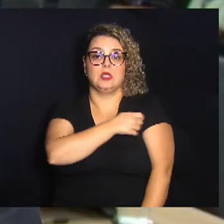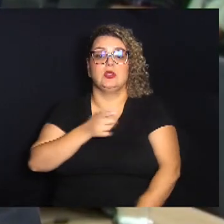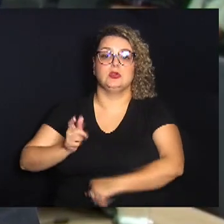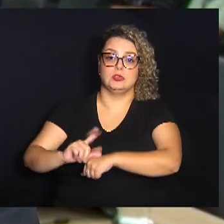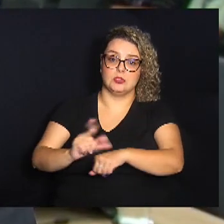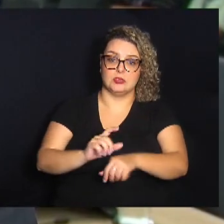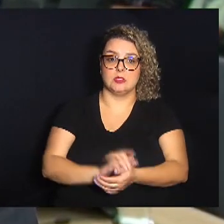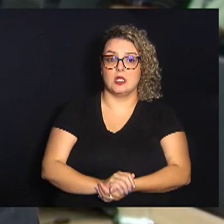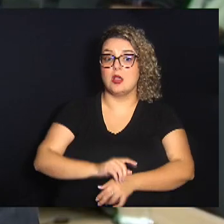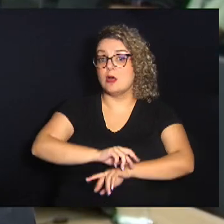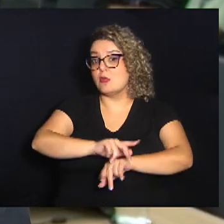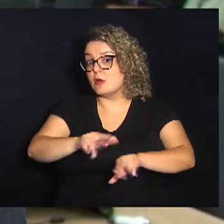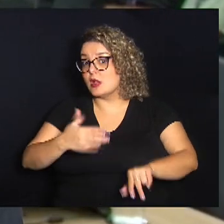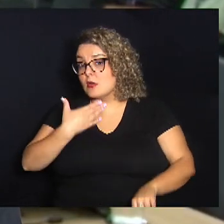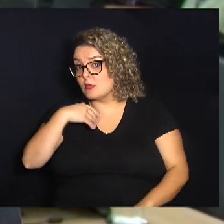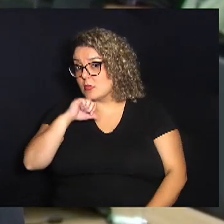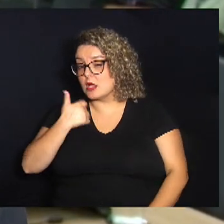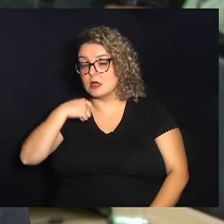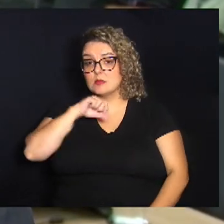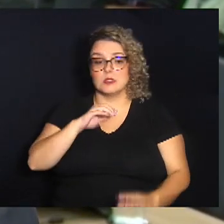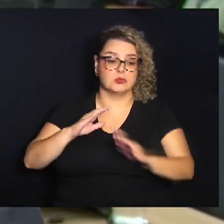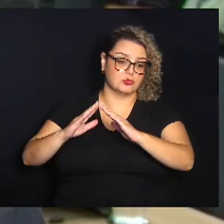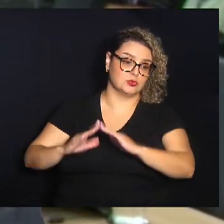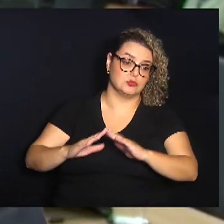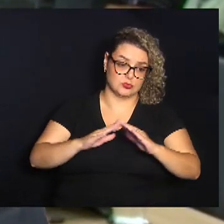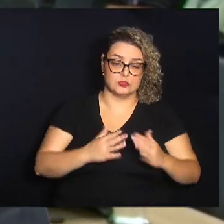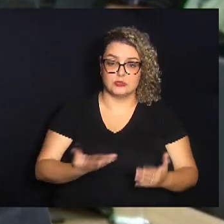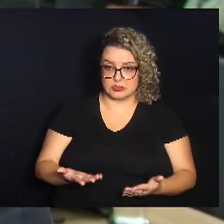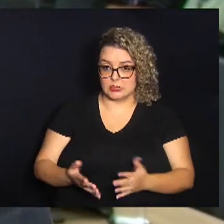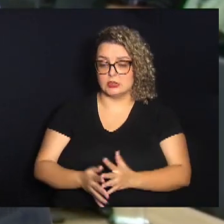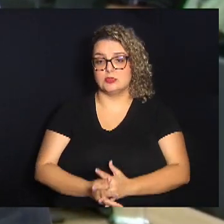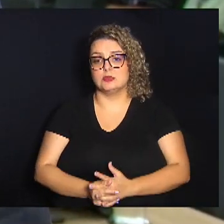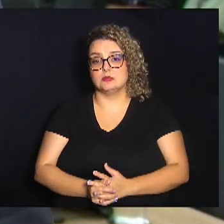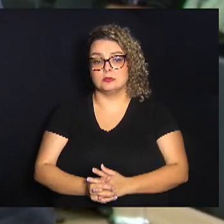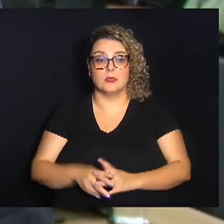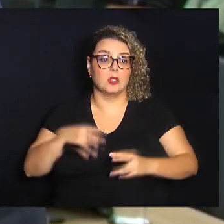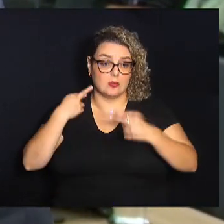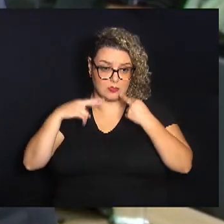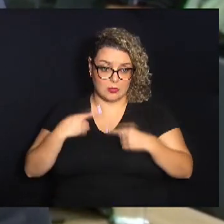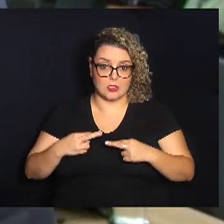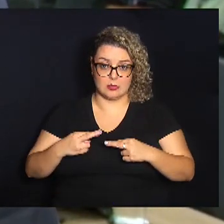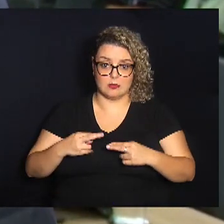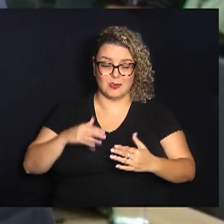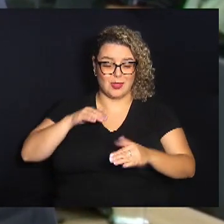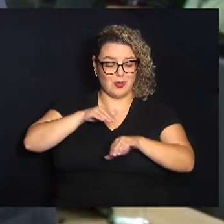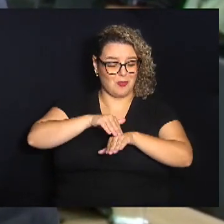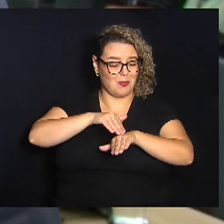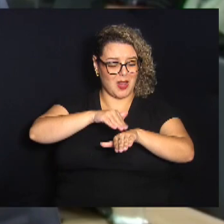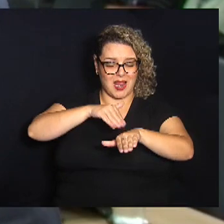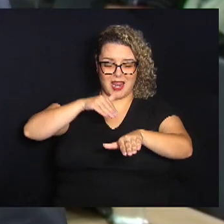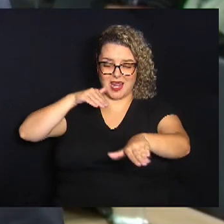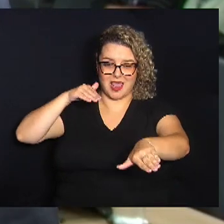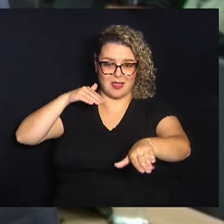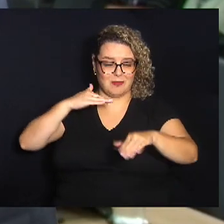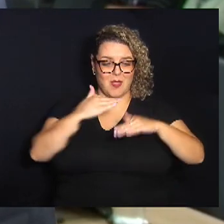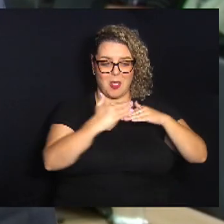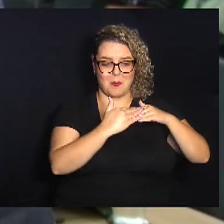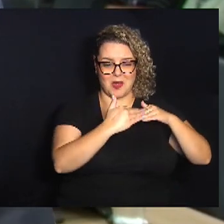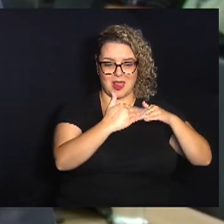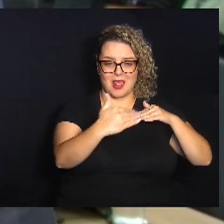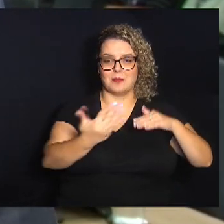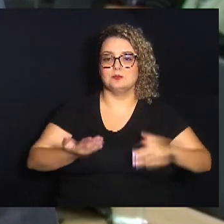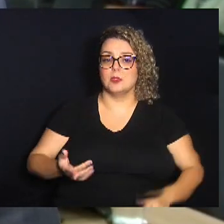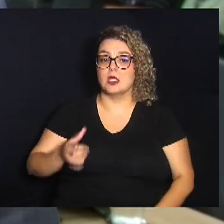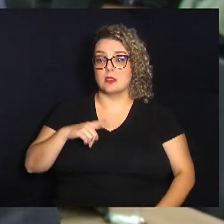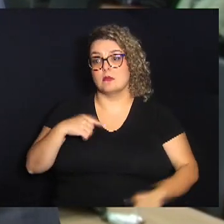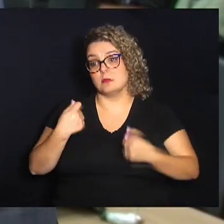Vários pais me procuraram, moradores, né, e reclamaram do intenso trânsito e que precisaria ter algum estudo